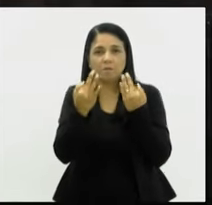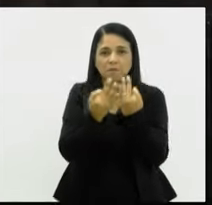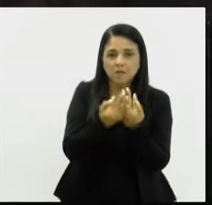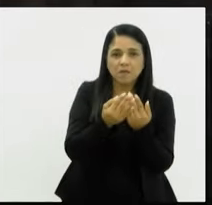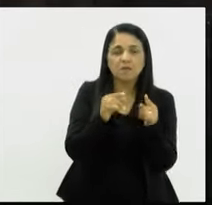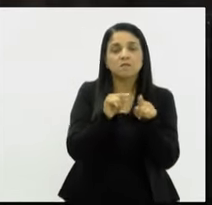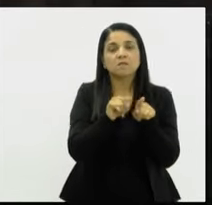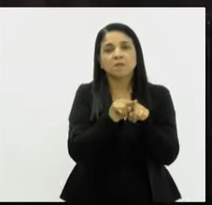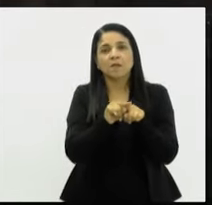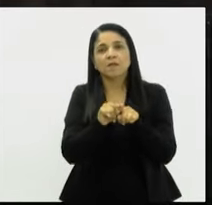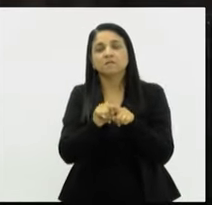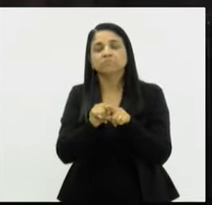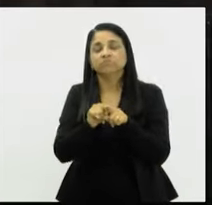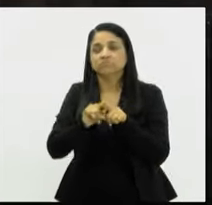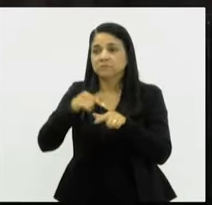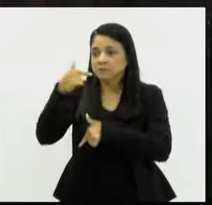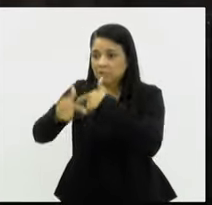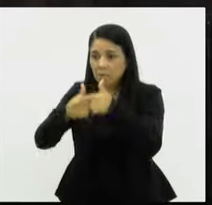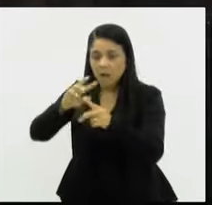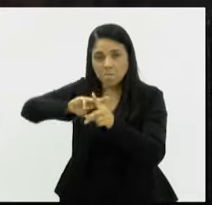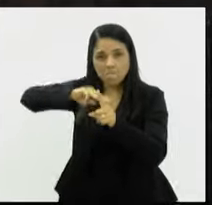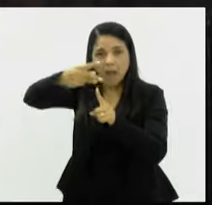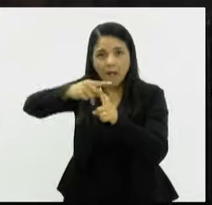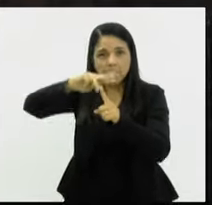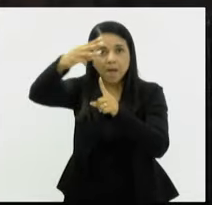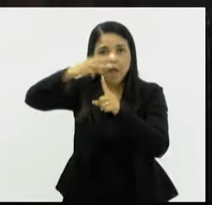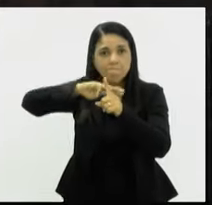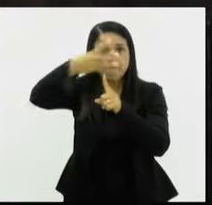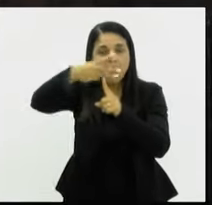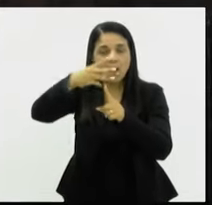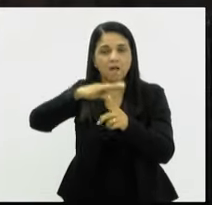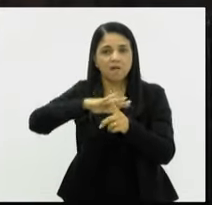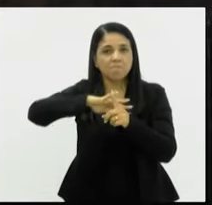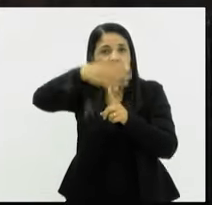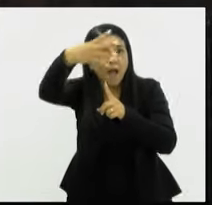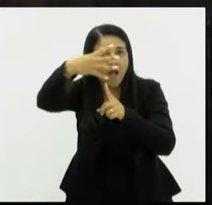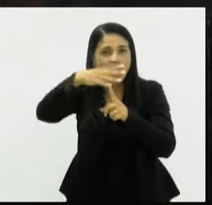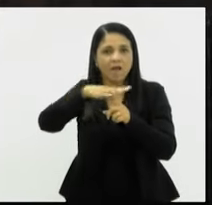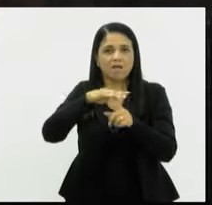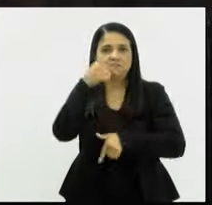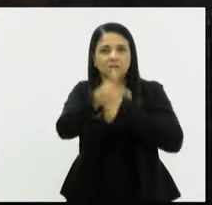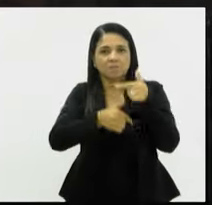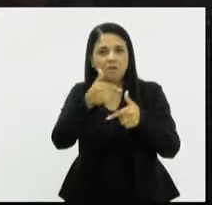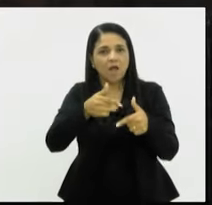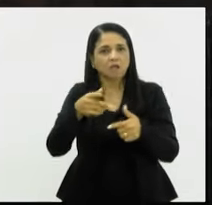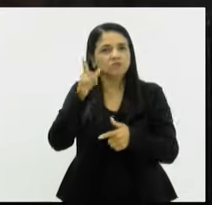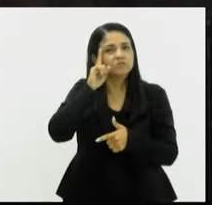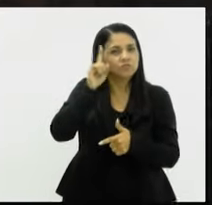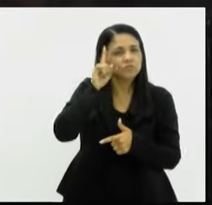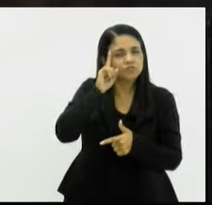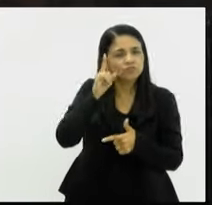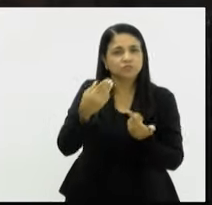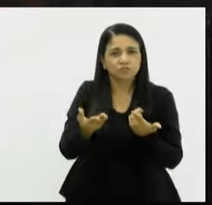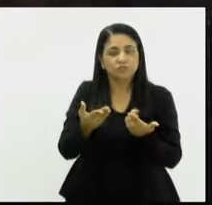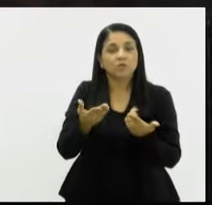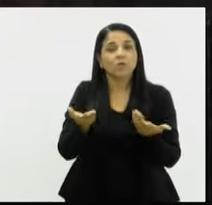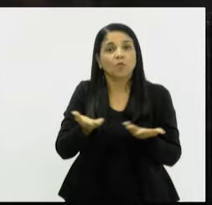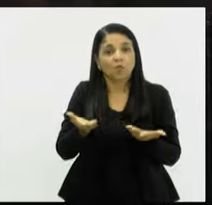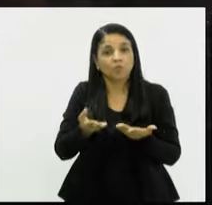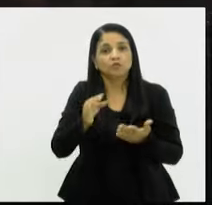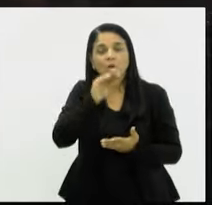tenham jornadas de trabalho tripla, quádruplas jornadas de trabalho no seu cotidiano. Então, a gente está trazendo